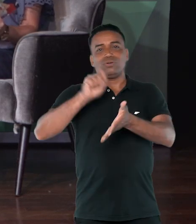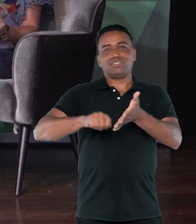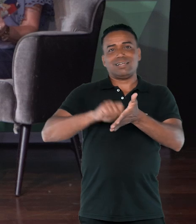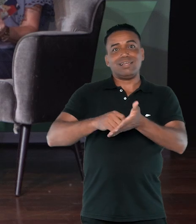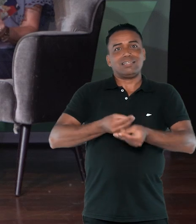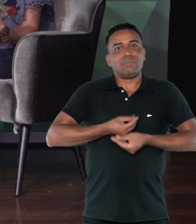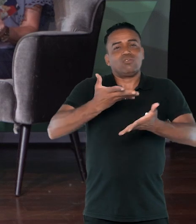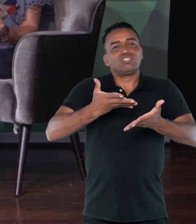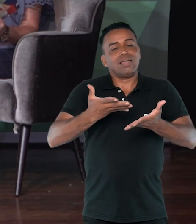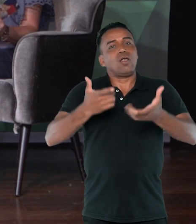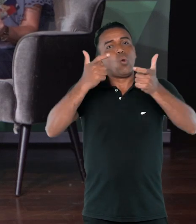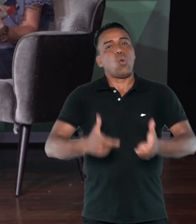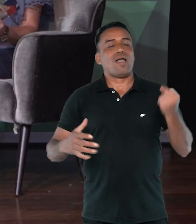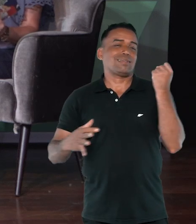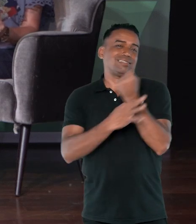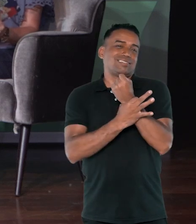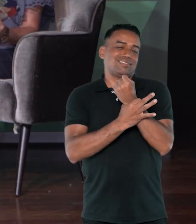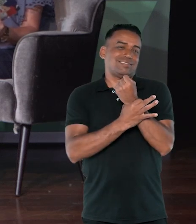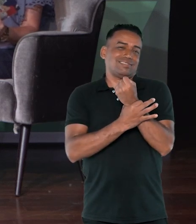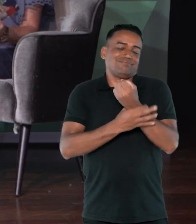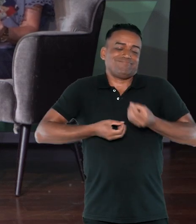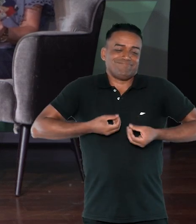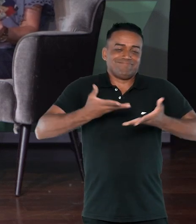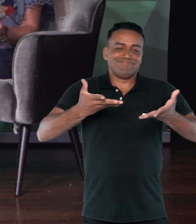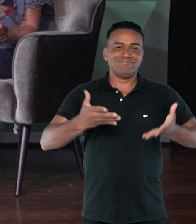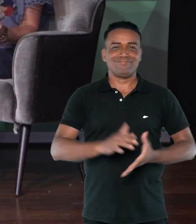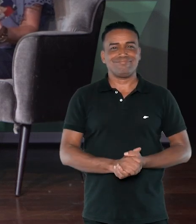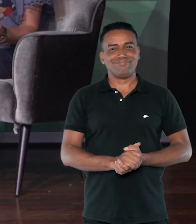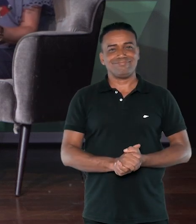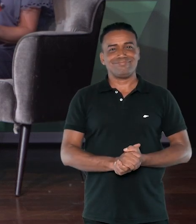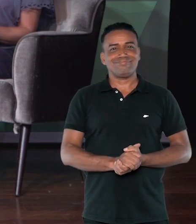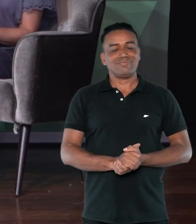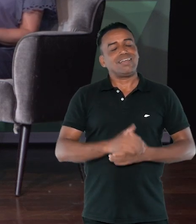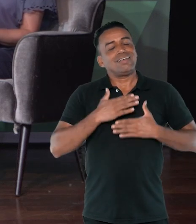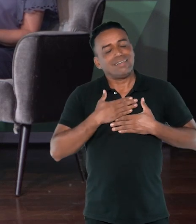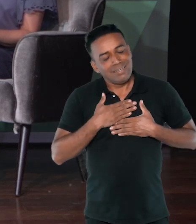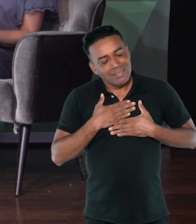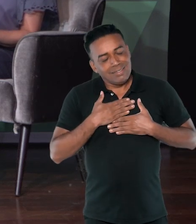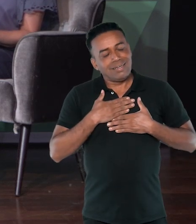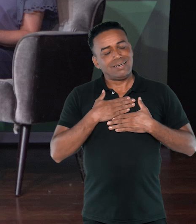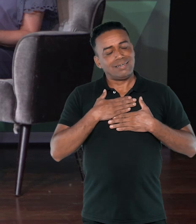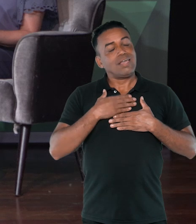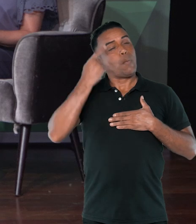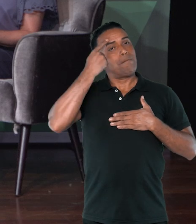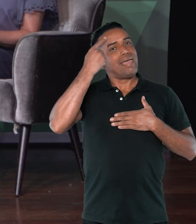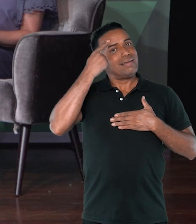tempestades emocionais, há de haver escuta, acolhida, escrita. É para você o meu